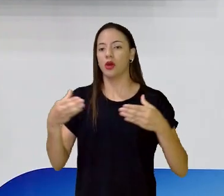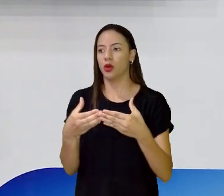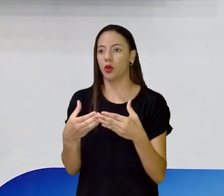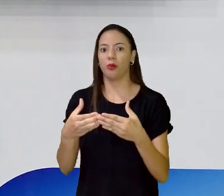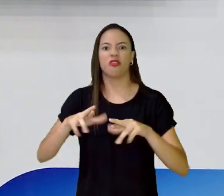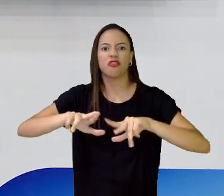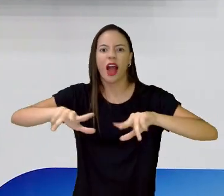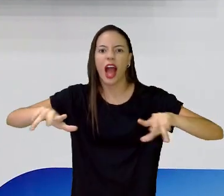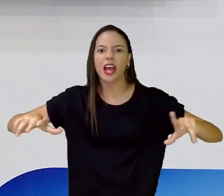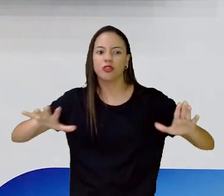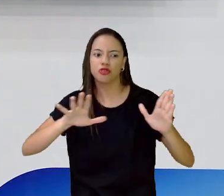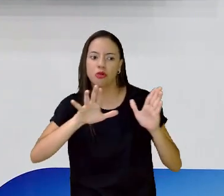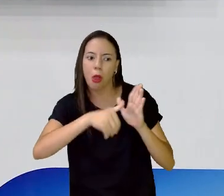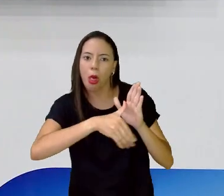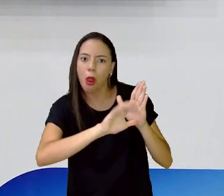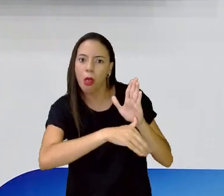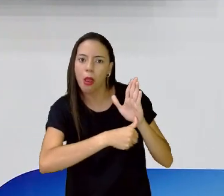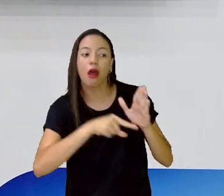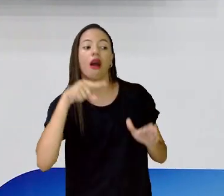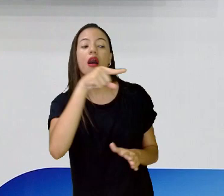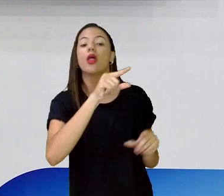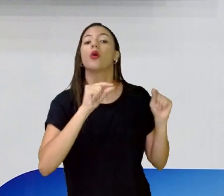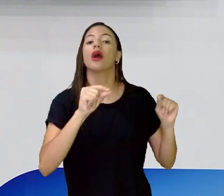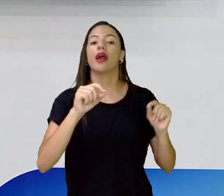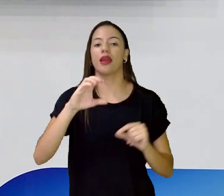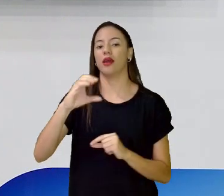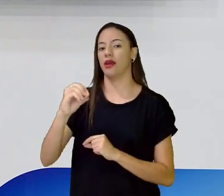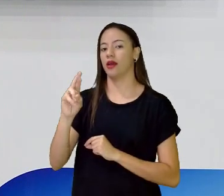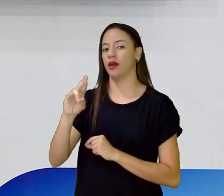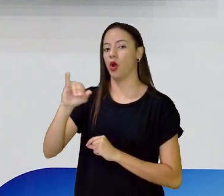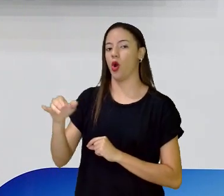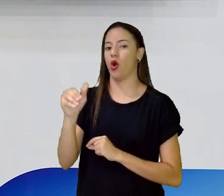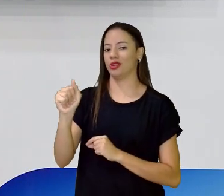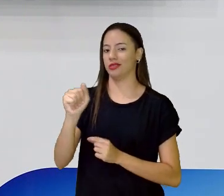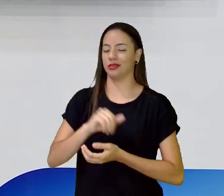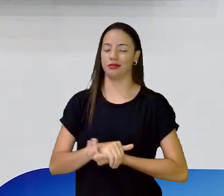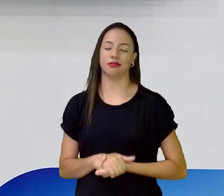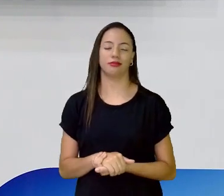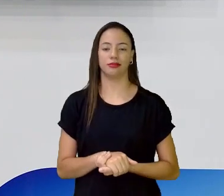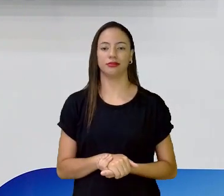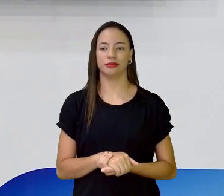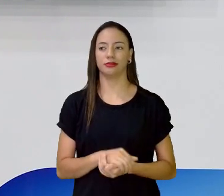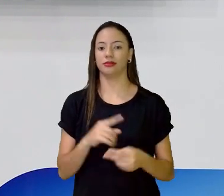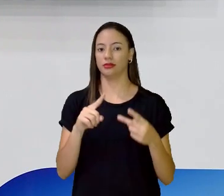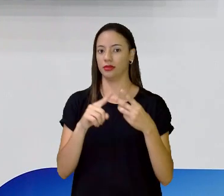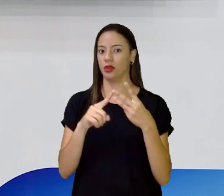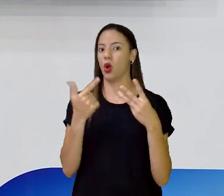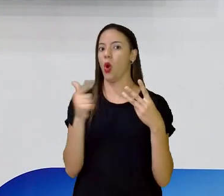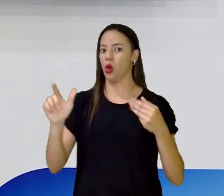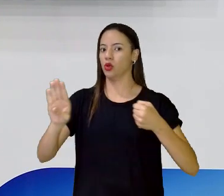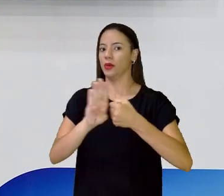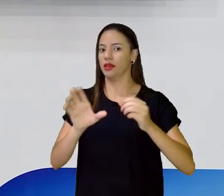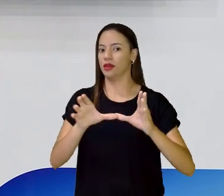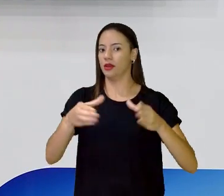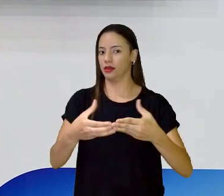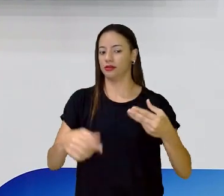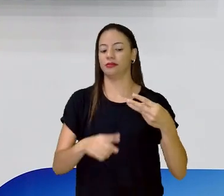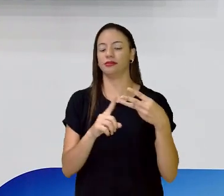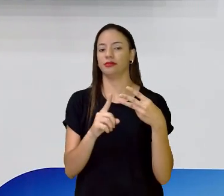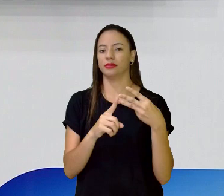muitos ladrões juntos, ali tem uma corja, tá? Um outro substantivo